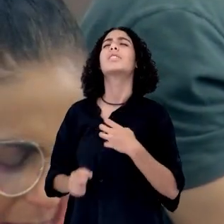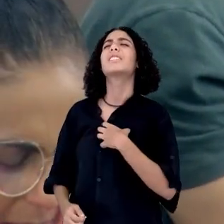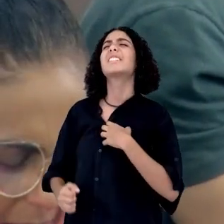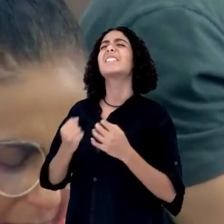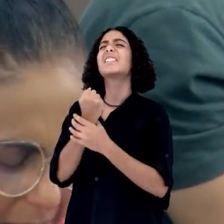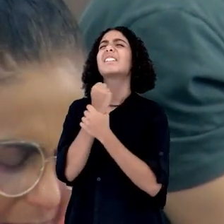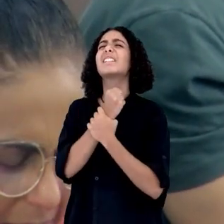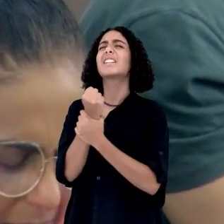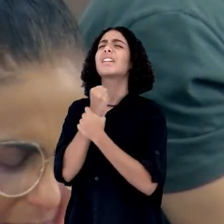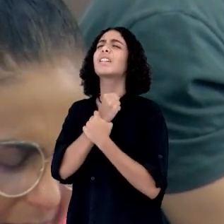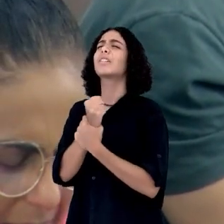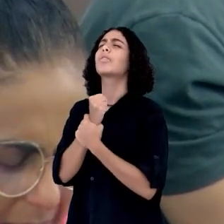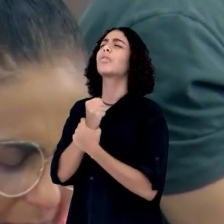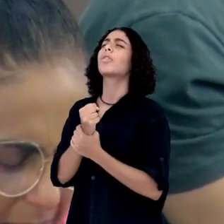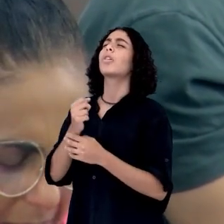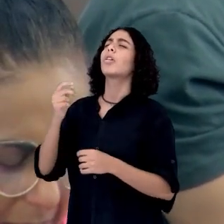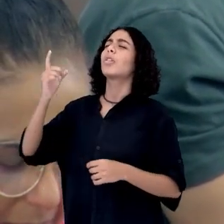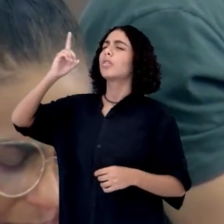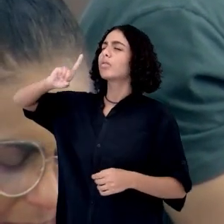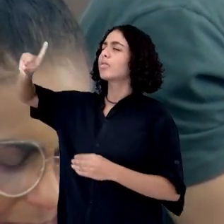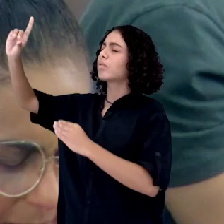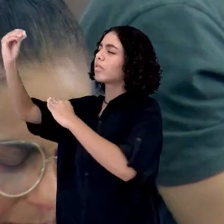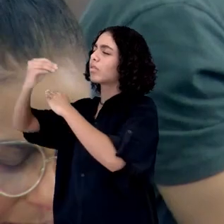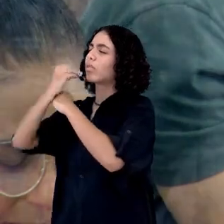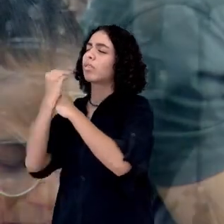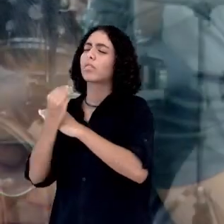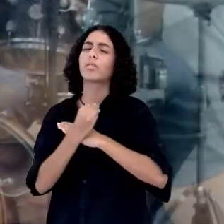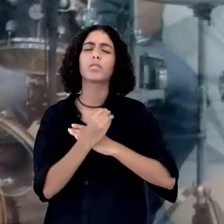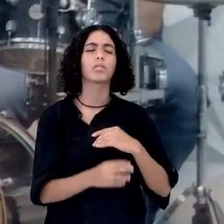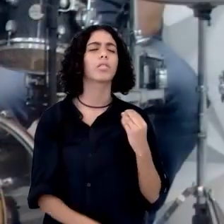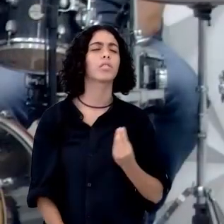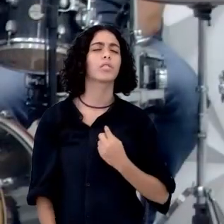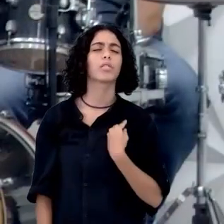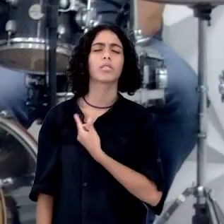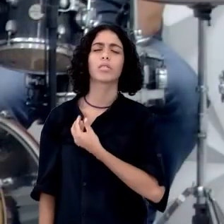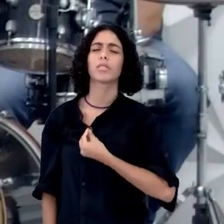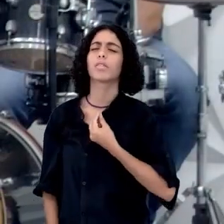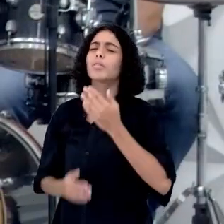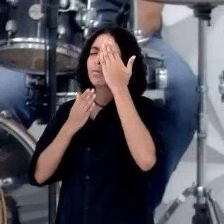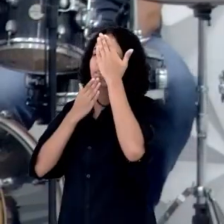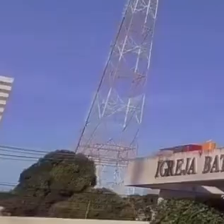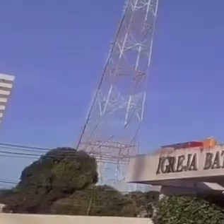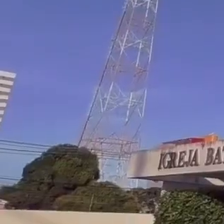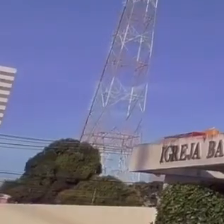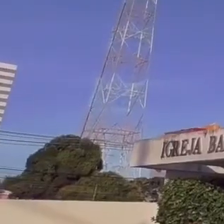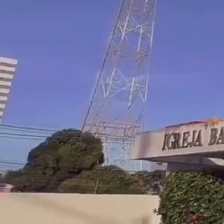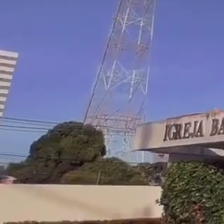Muito obrigado. Em nome de Jesus. Amém.